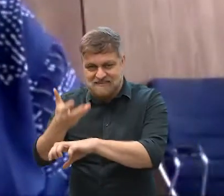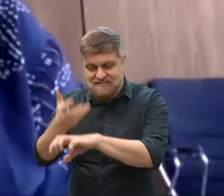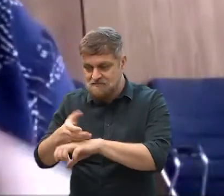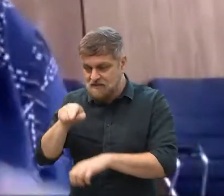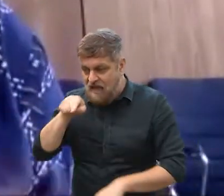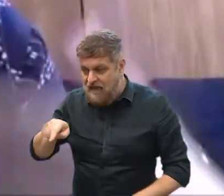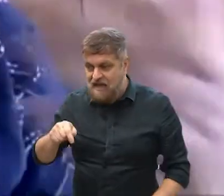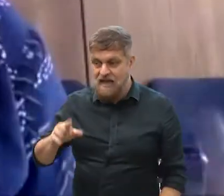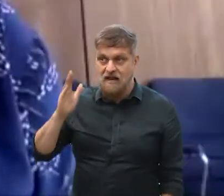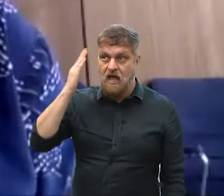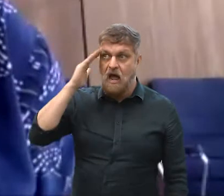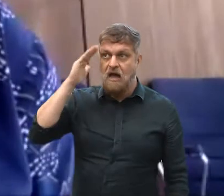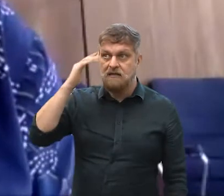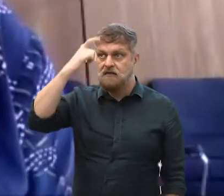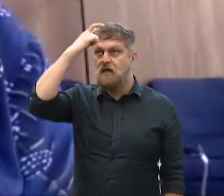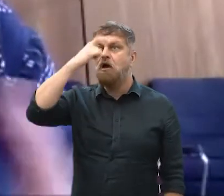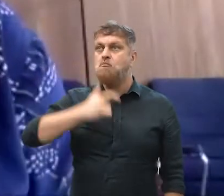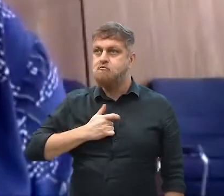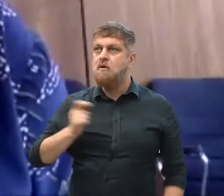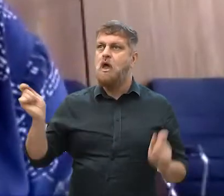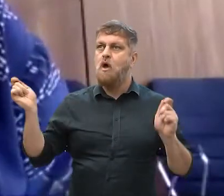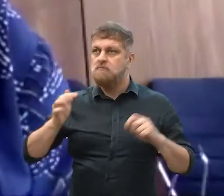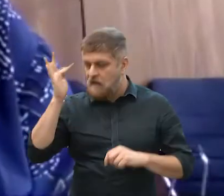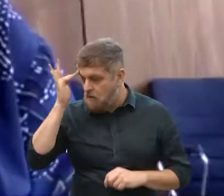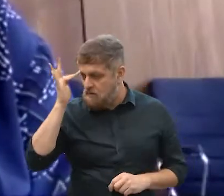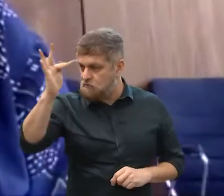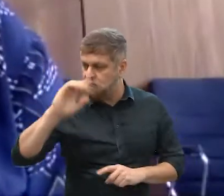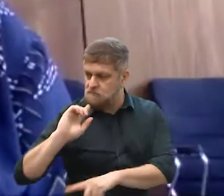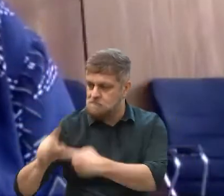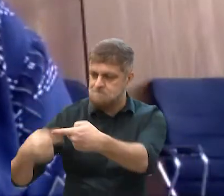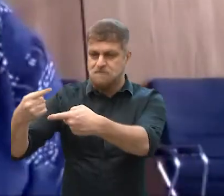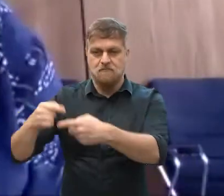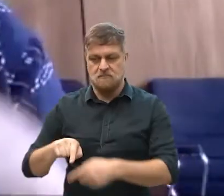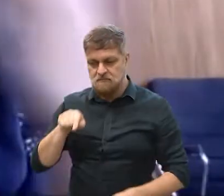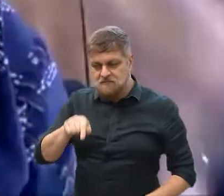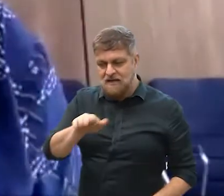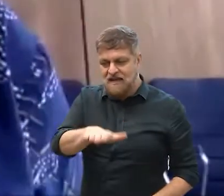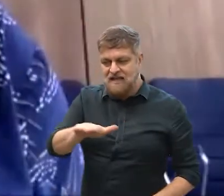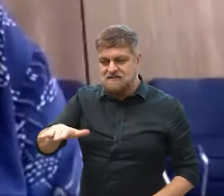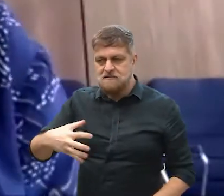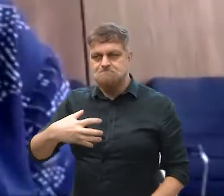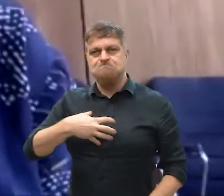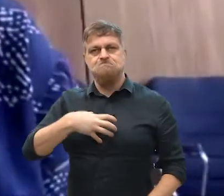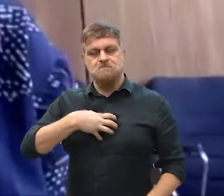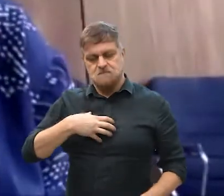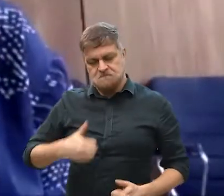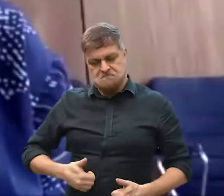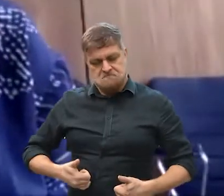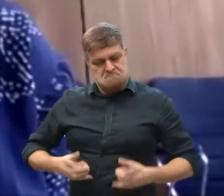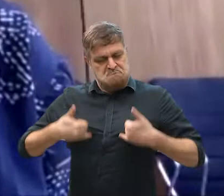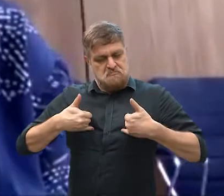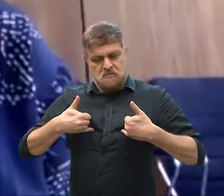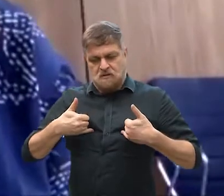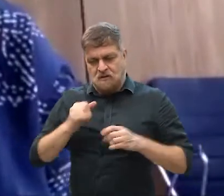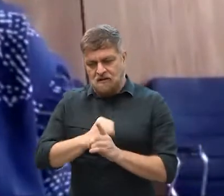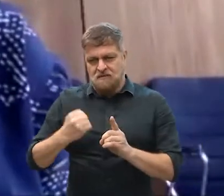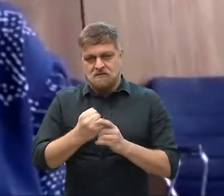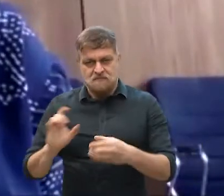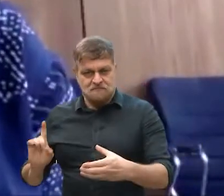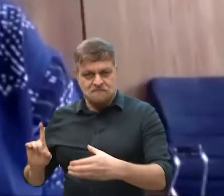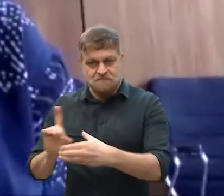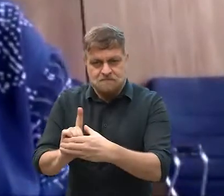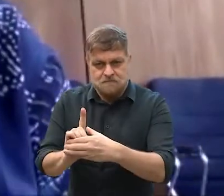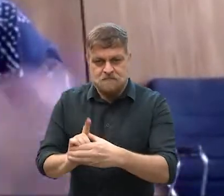eu consegui entender que eu poderia ser alguém. Através desse trabalho, eu potencializei várias formas de me encontrar na